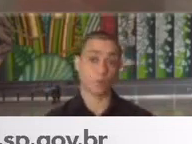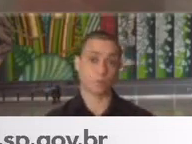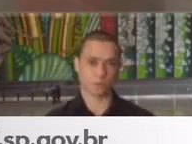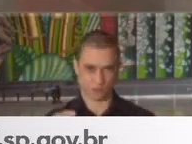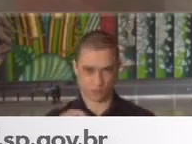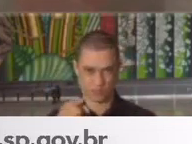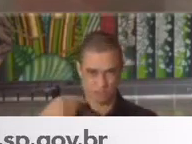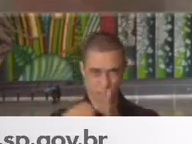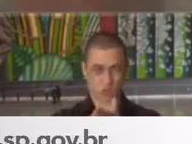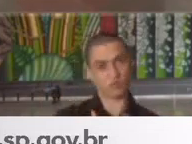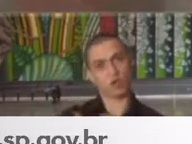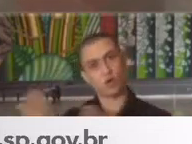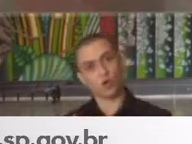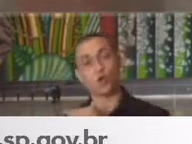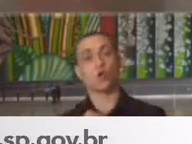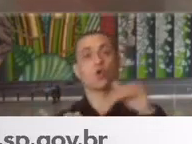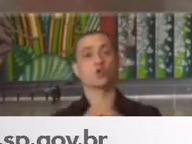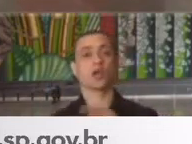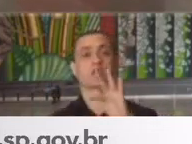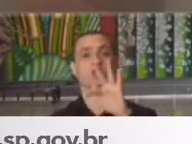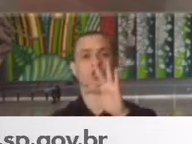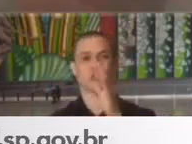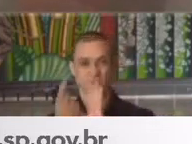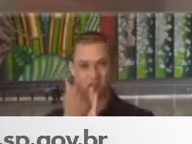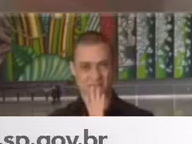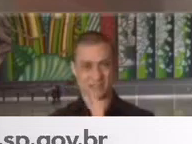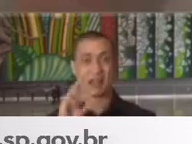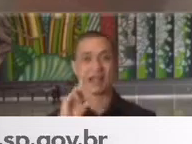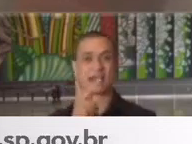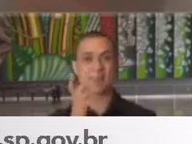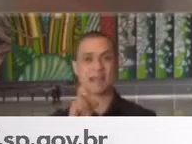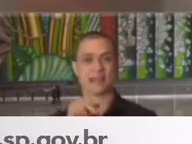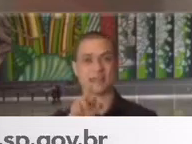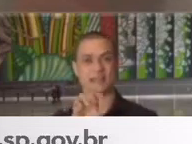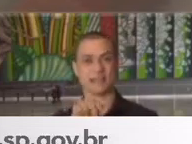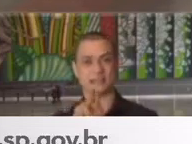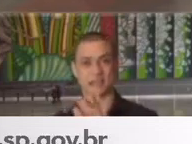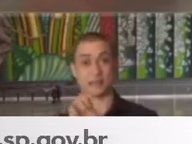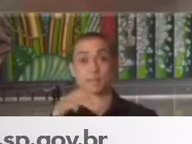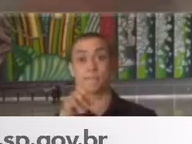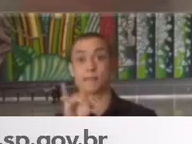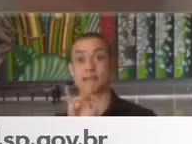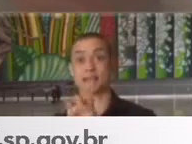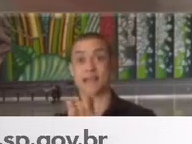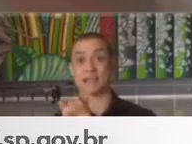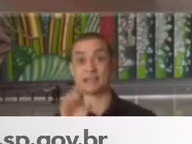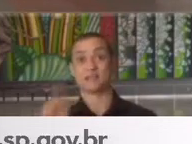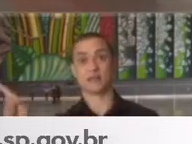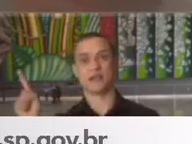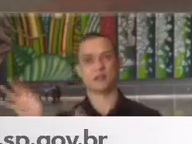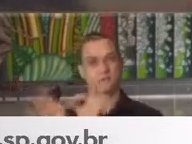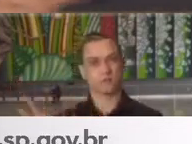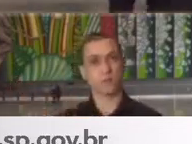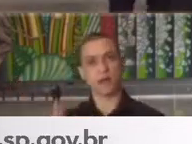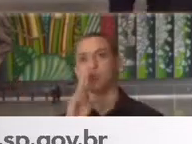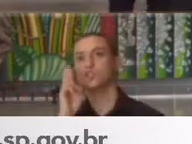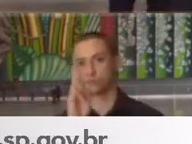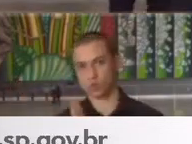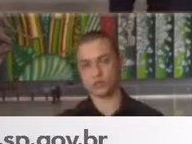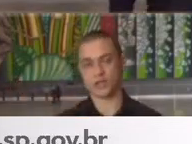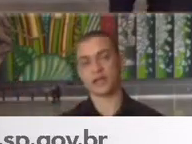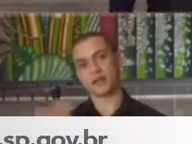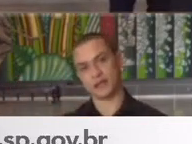sua pergunta ao secretário da Fazenda, Henrique Meirelles, Fazenda e Planejamento, para que ele possa responder à jornalista